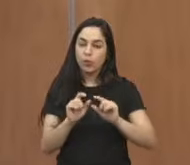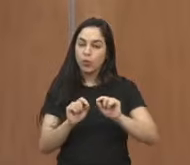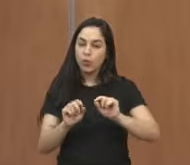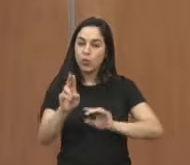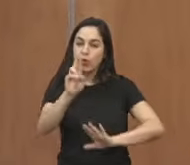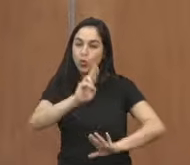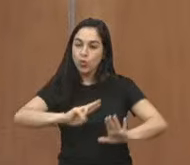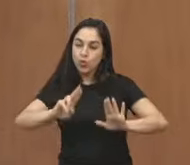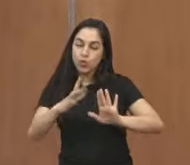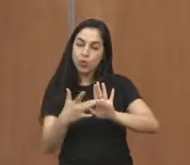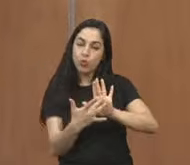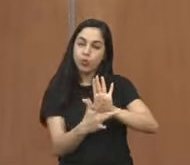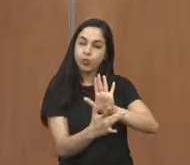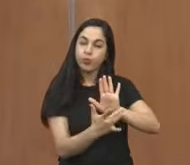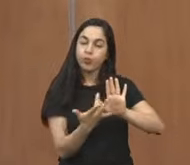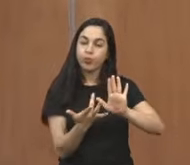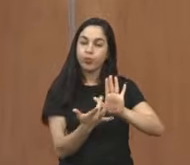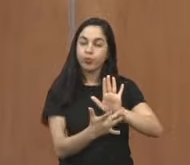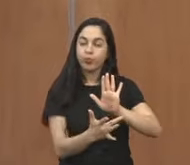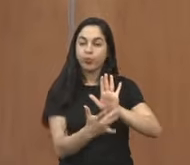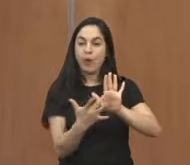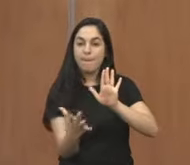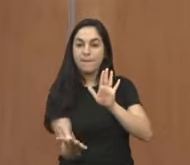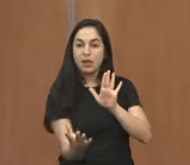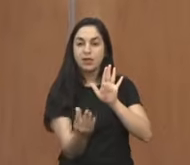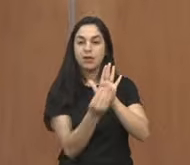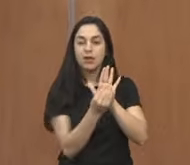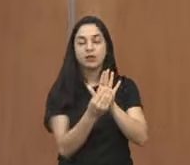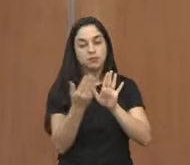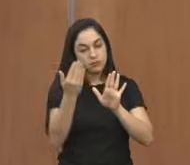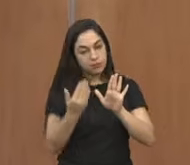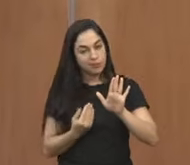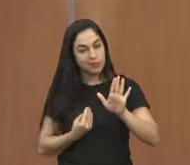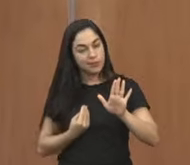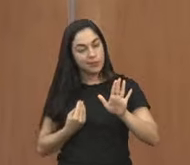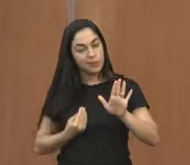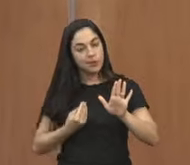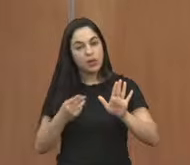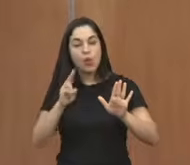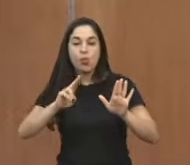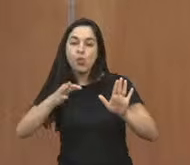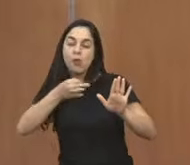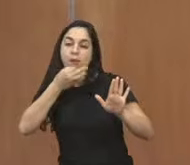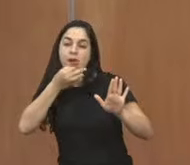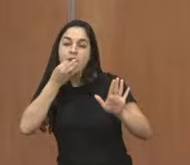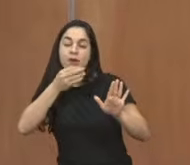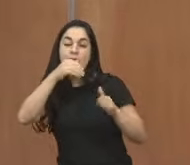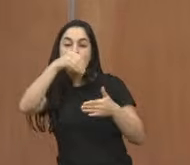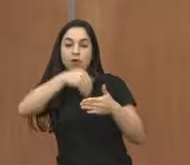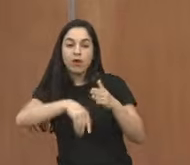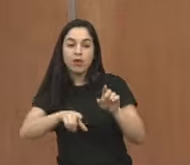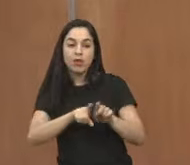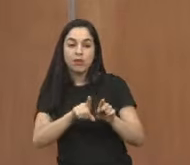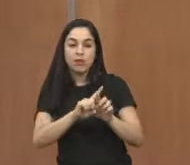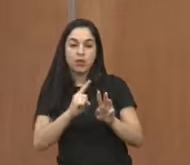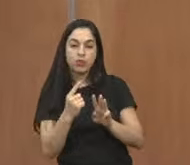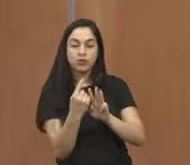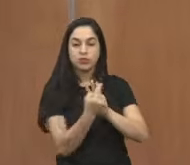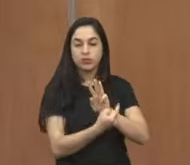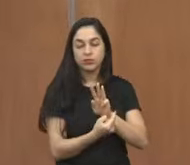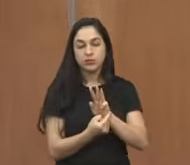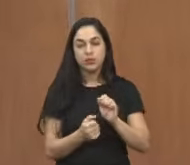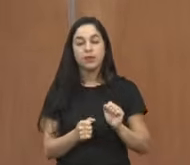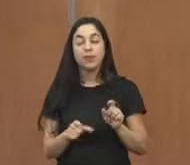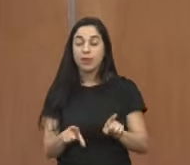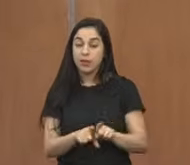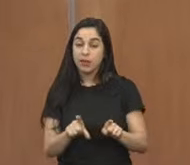sistema eletrônico para registro de presença, uso da palavra e votação, inclusive nas hipóteses de voto